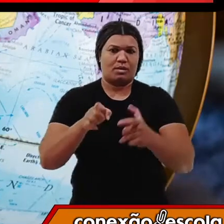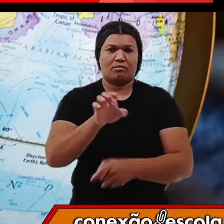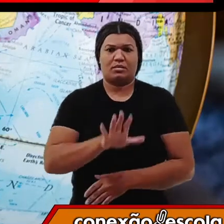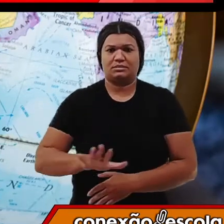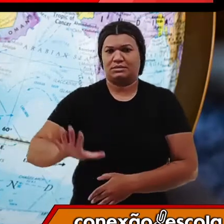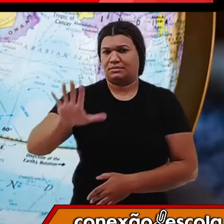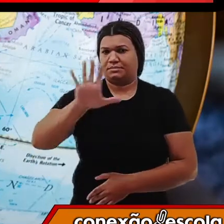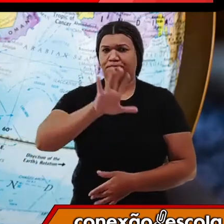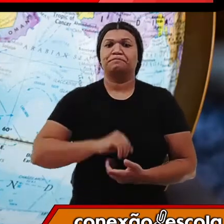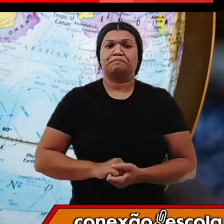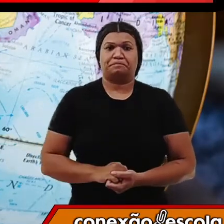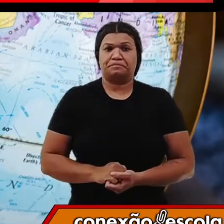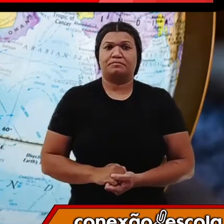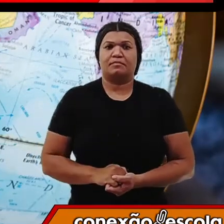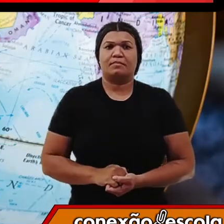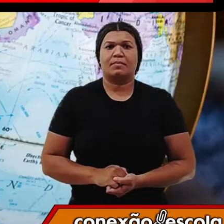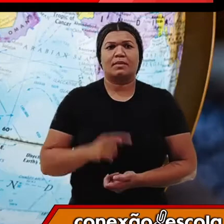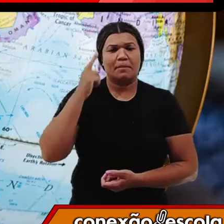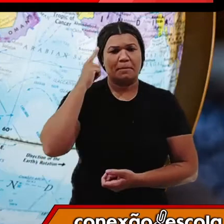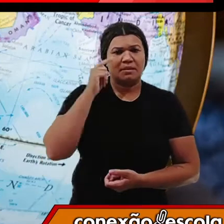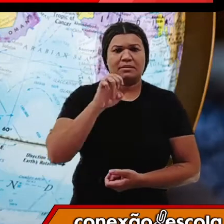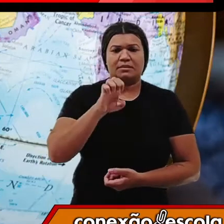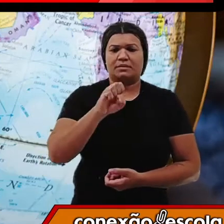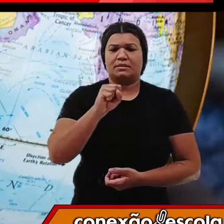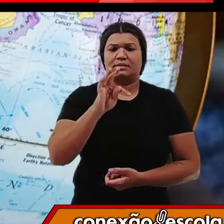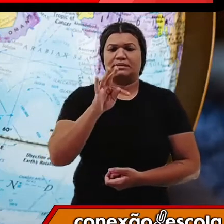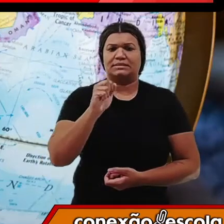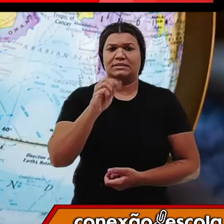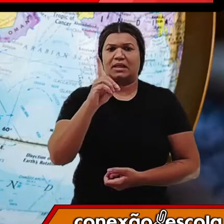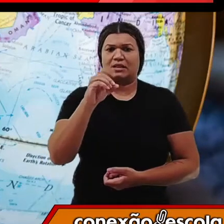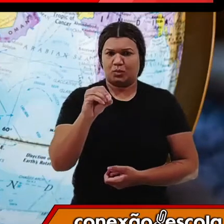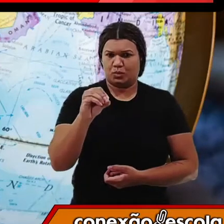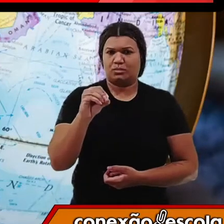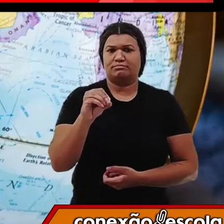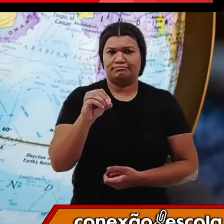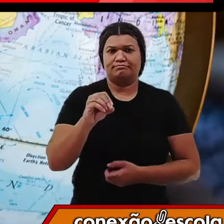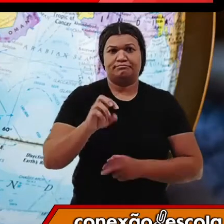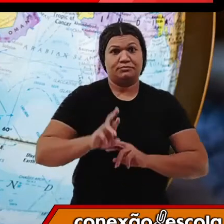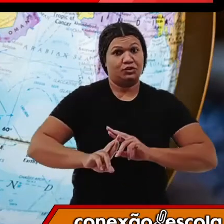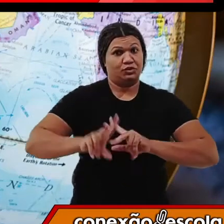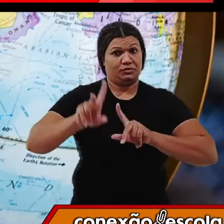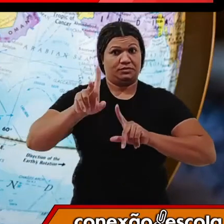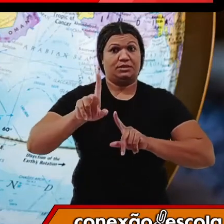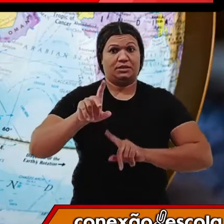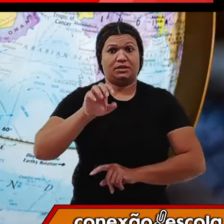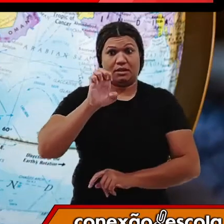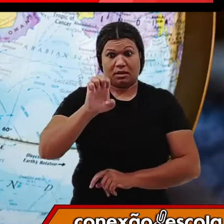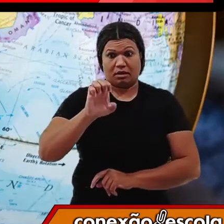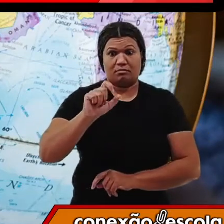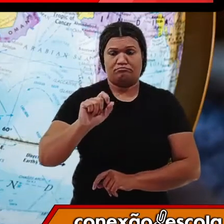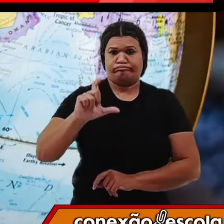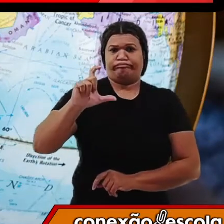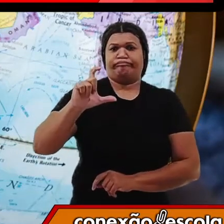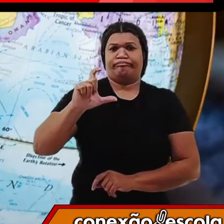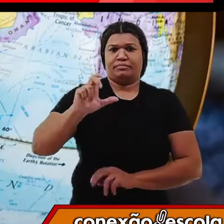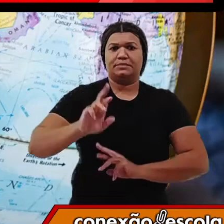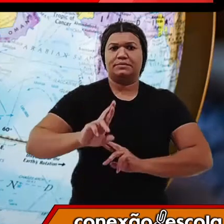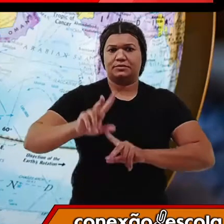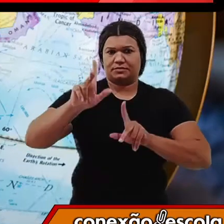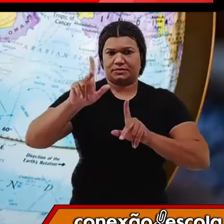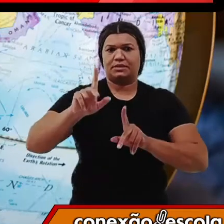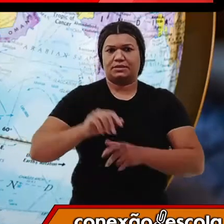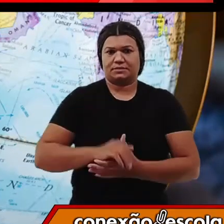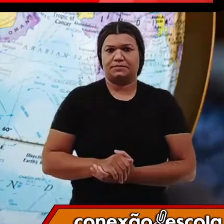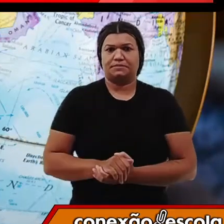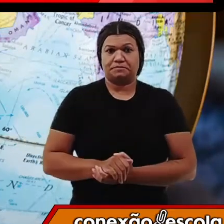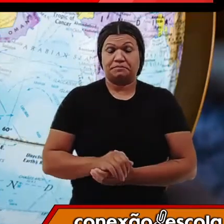O Estado com Ezinho minúsculo não é a mesma coisa do Estado com Ezinho maiúsculo.